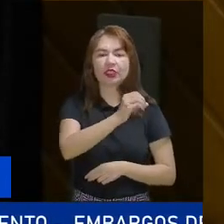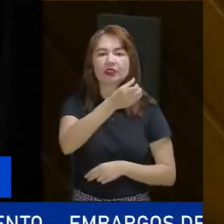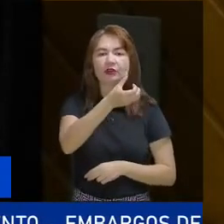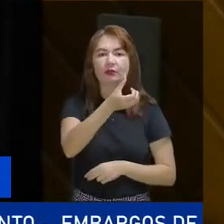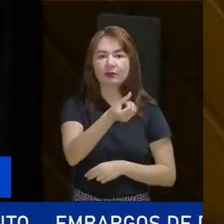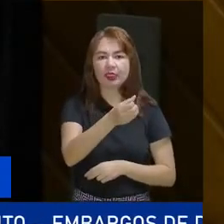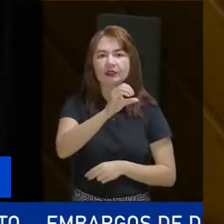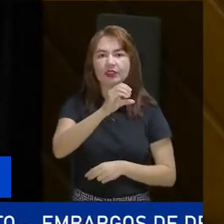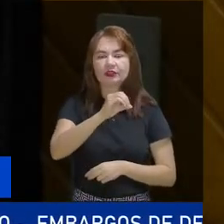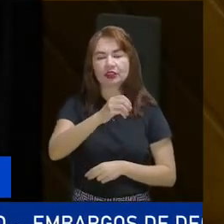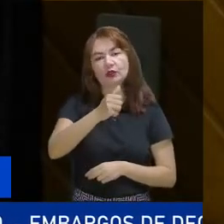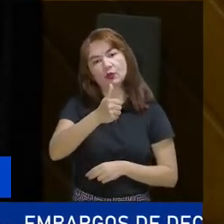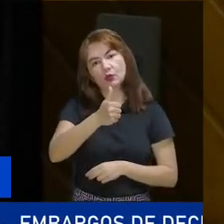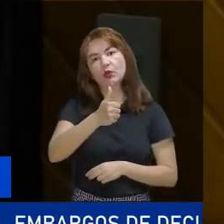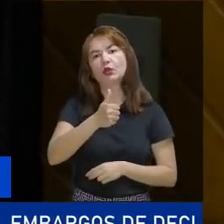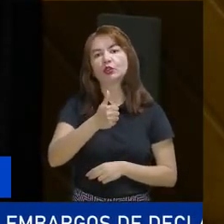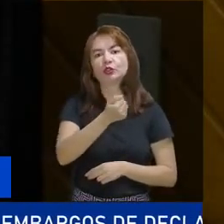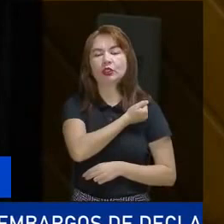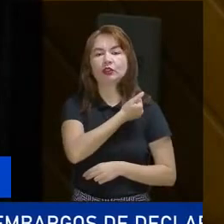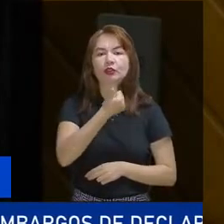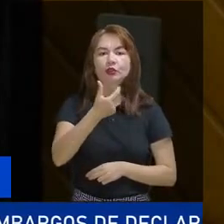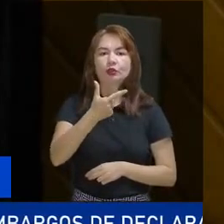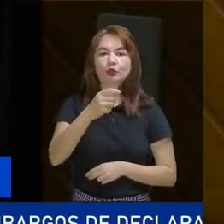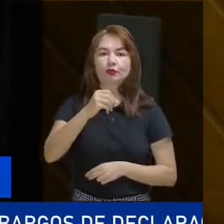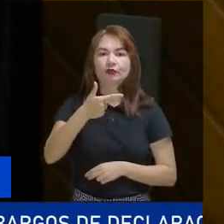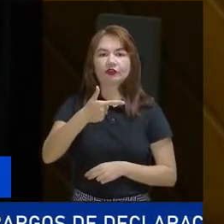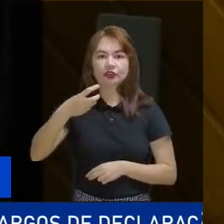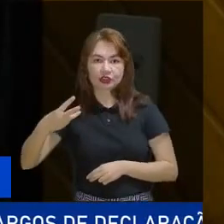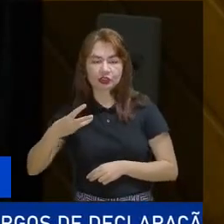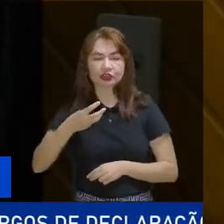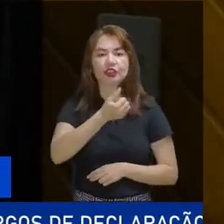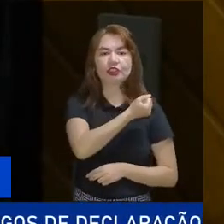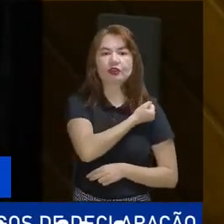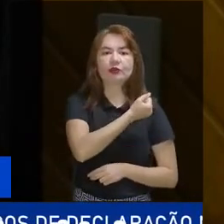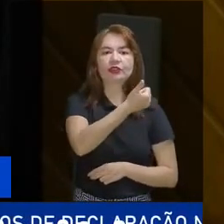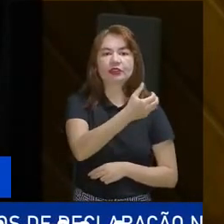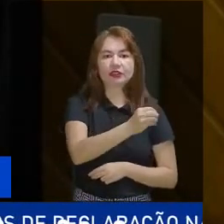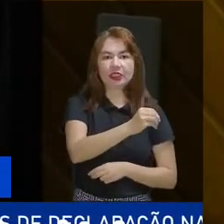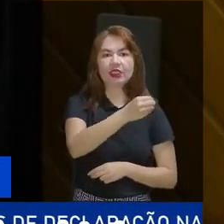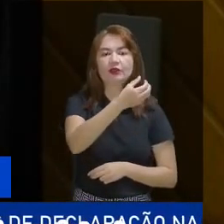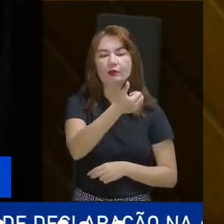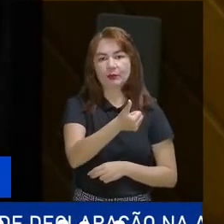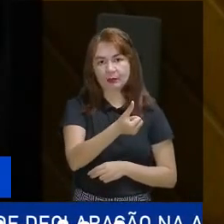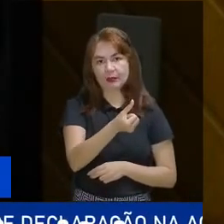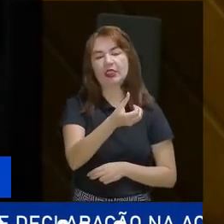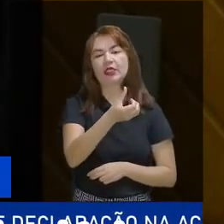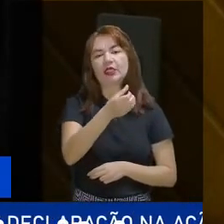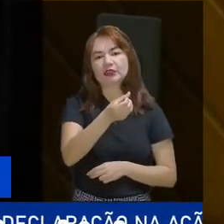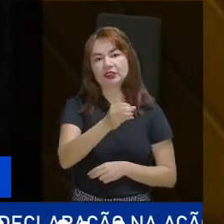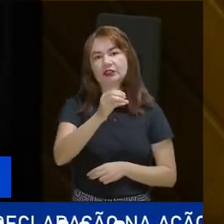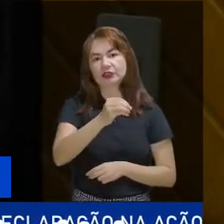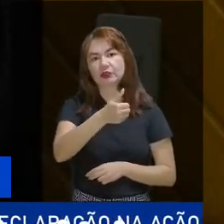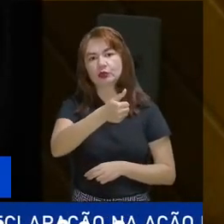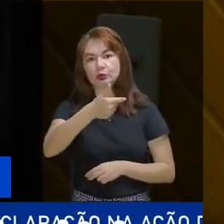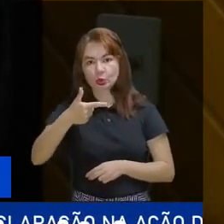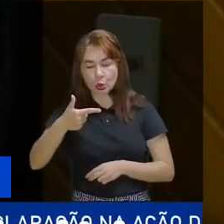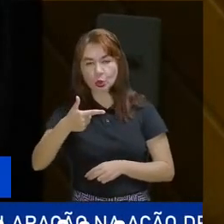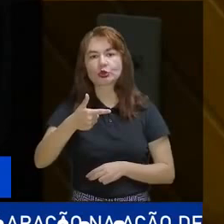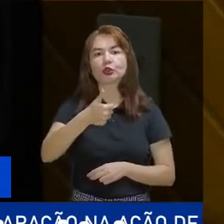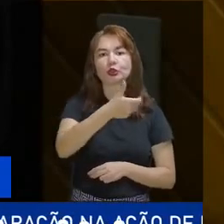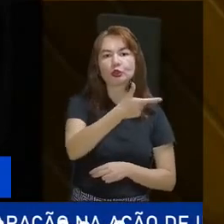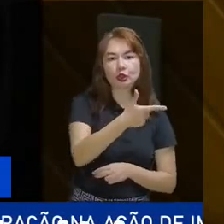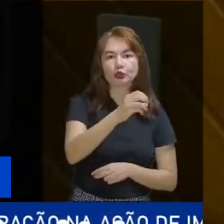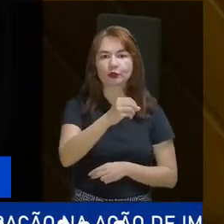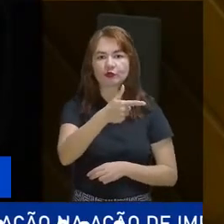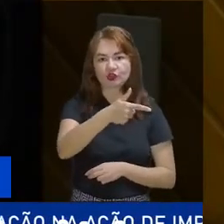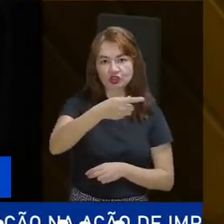06001184-2023, 060012 69/2023 e a